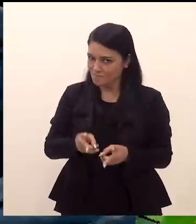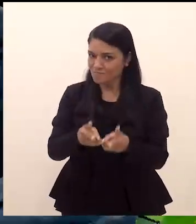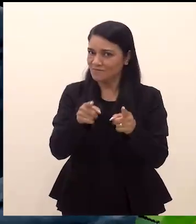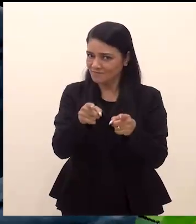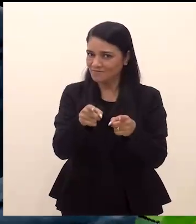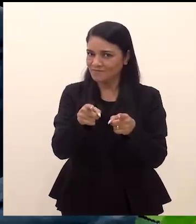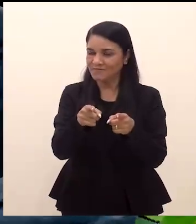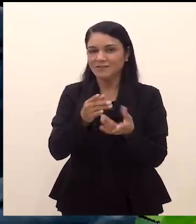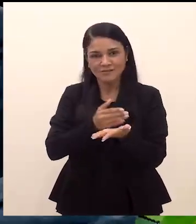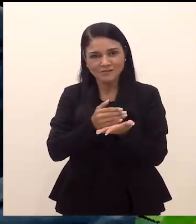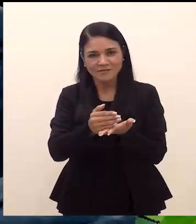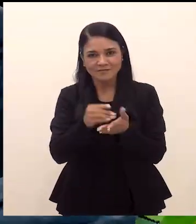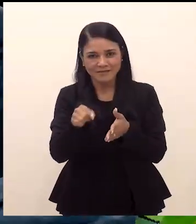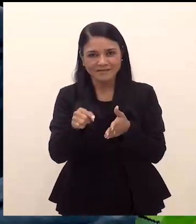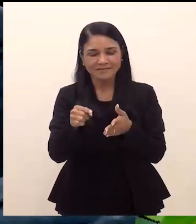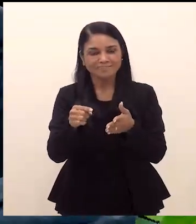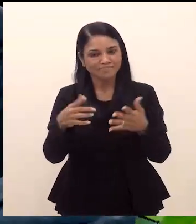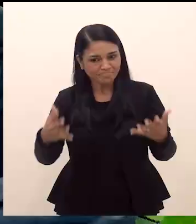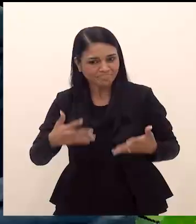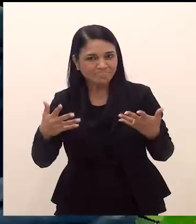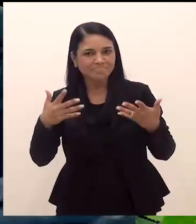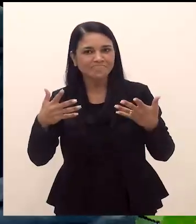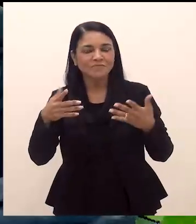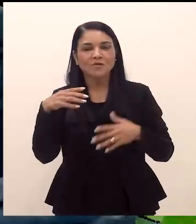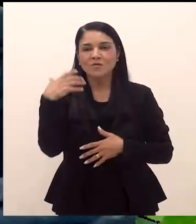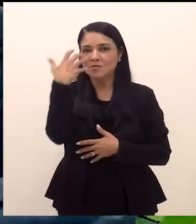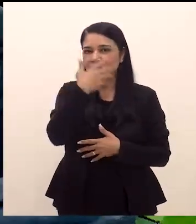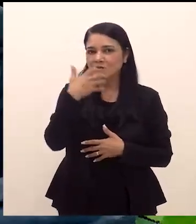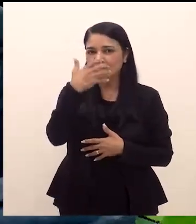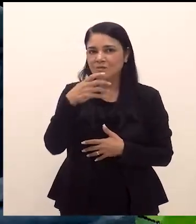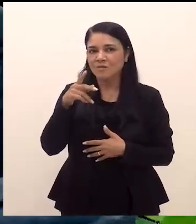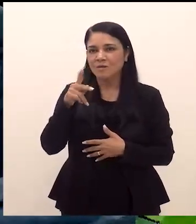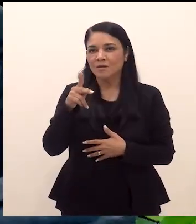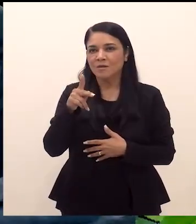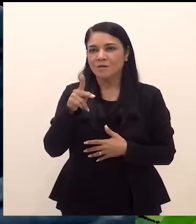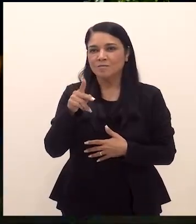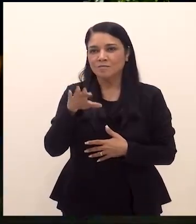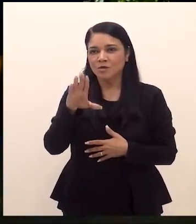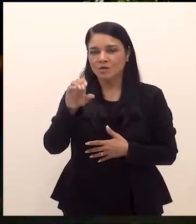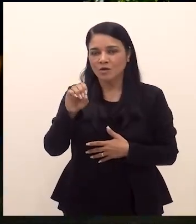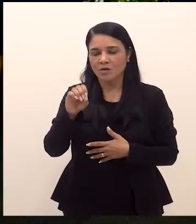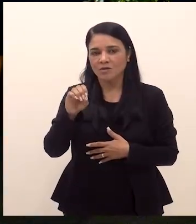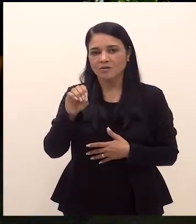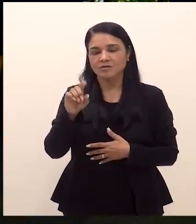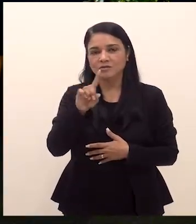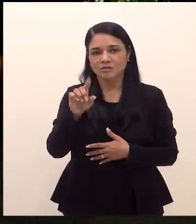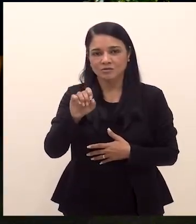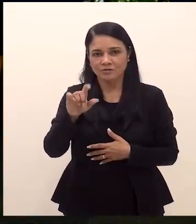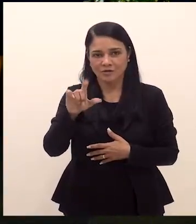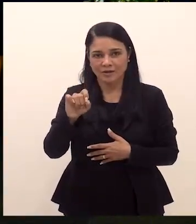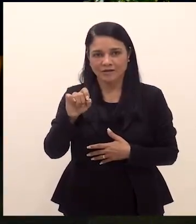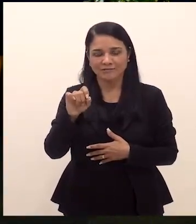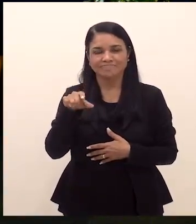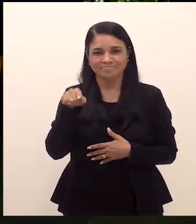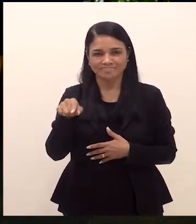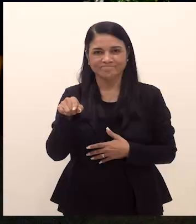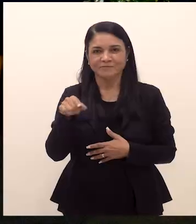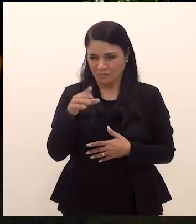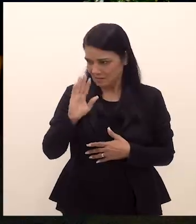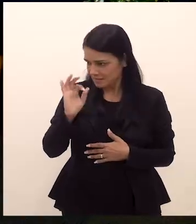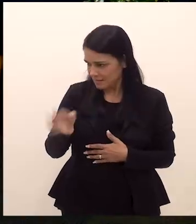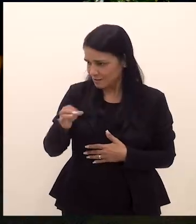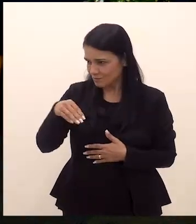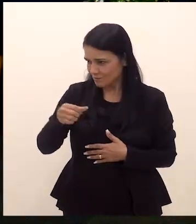lado, fica por aí, que a gente já começa em alto astral ouvindo Piazzolla no choro. Tá certo, Marcelo? Vamos